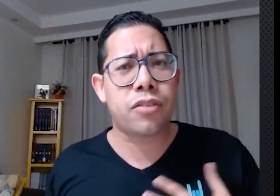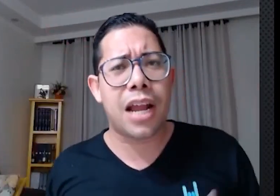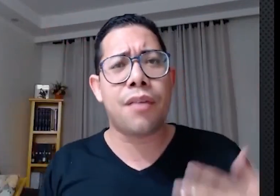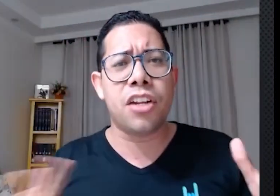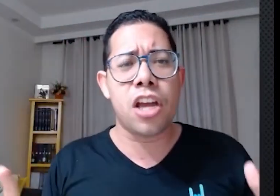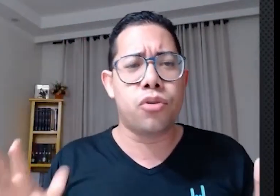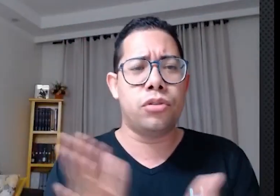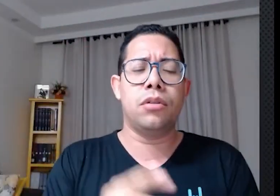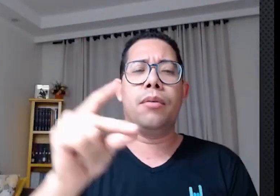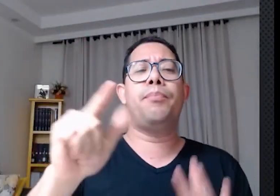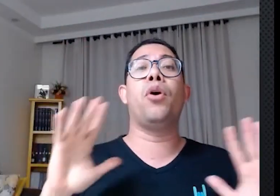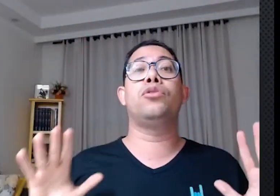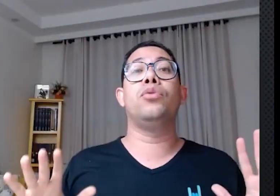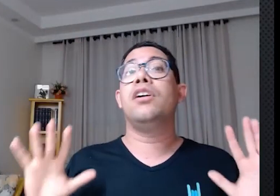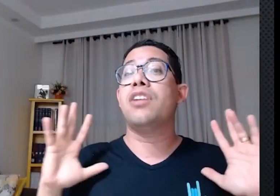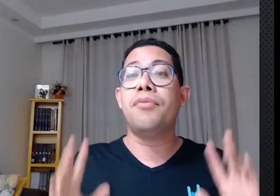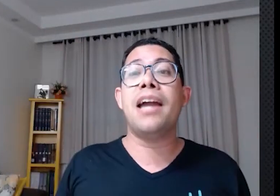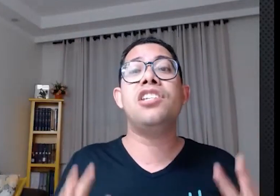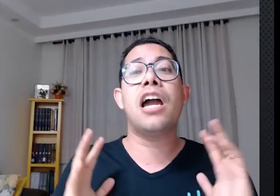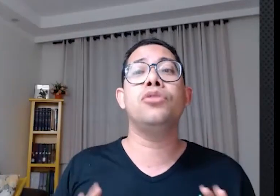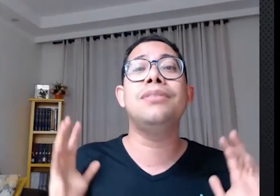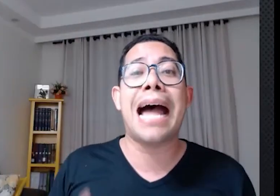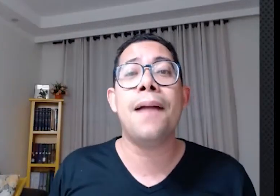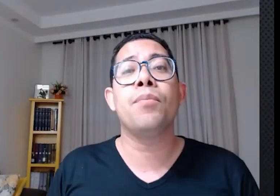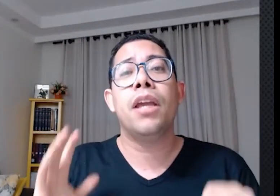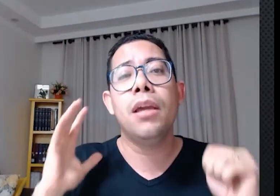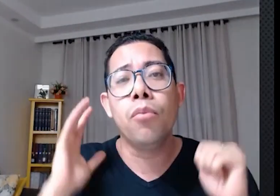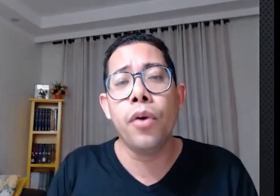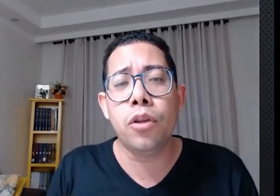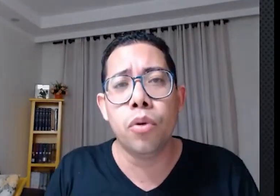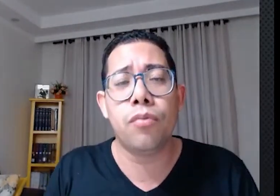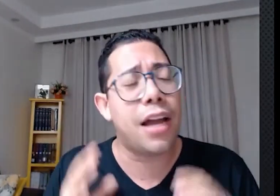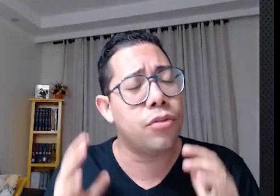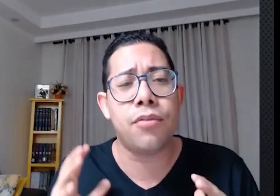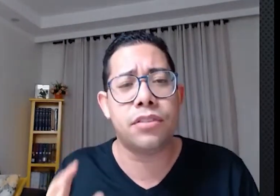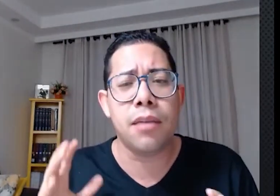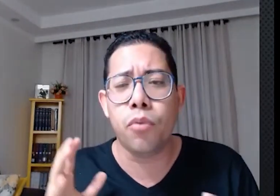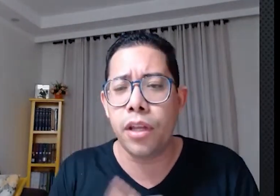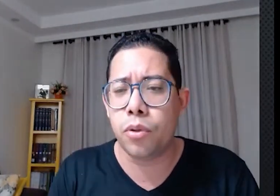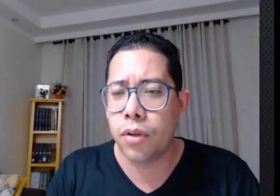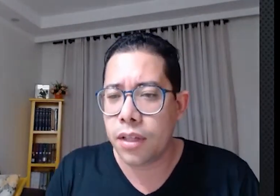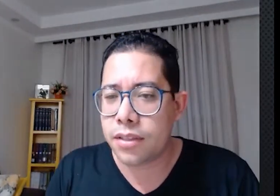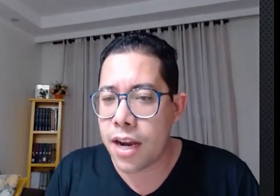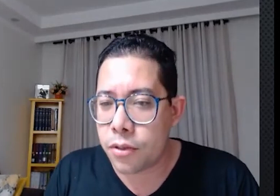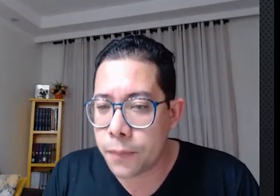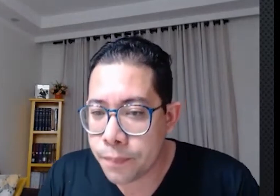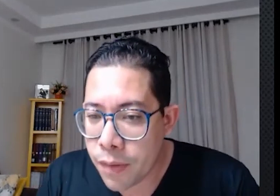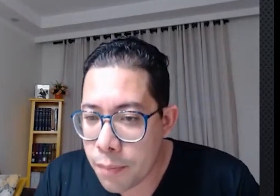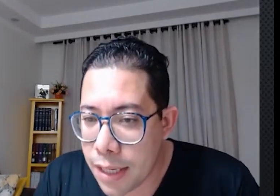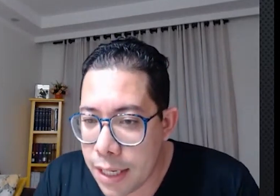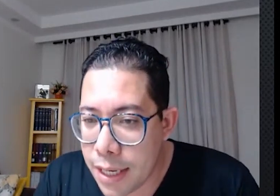coisa relacionada à vida de Jesus. Pronto, já vai te ajudar e muito, vai ajudar você e muito,